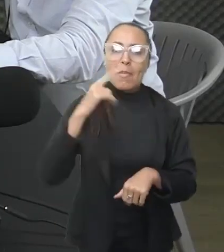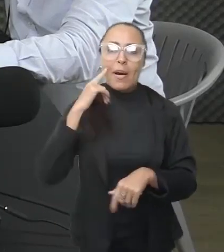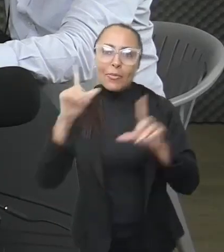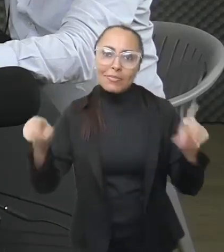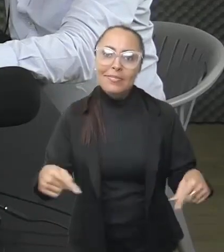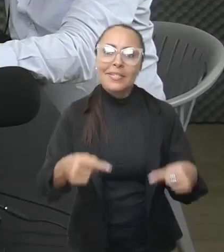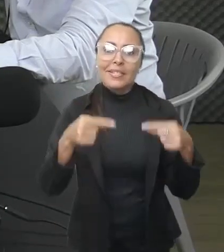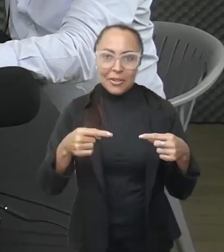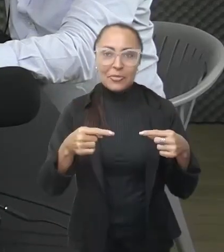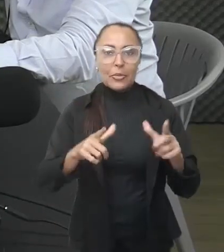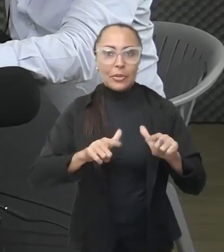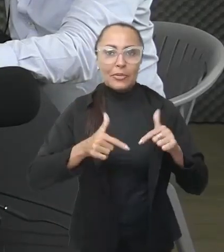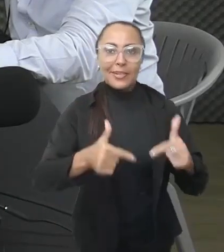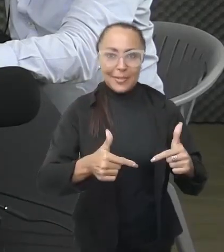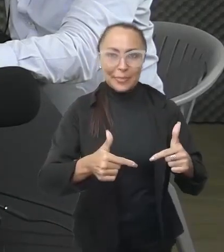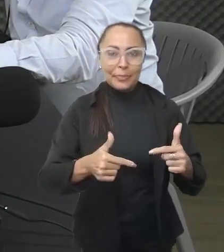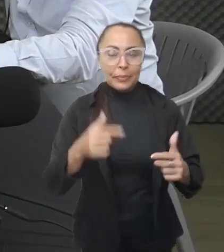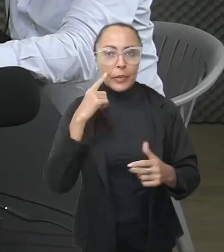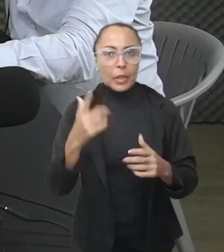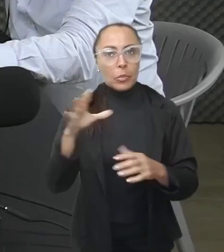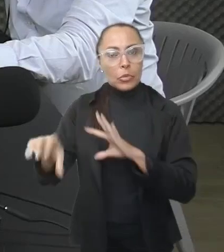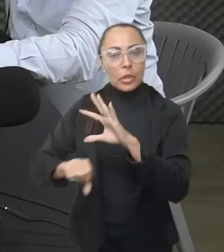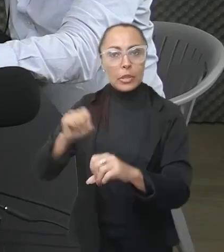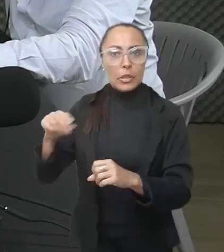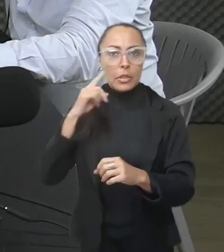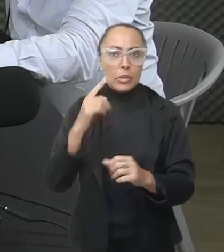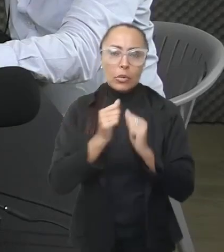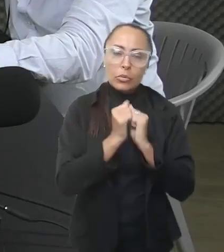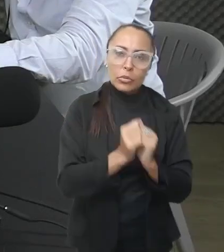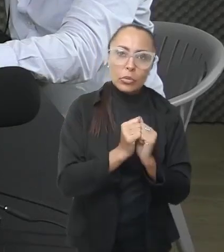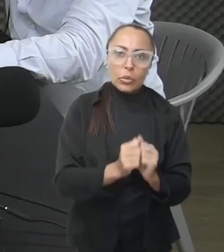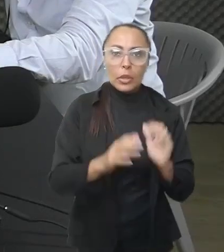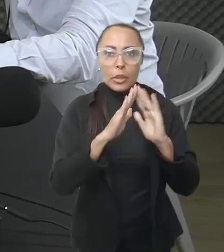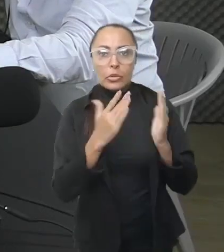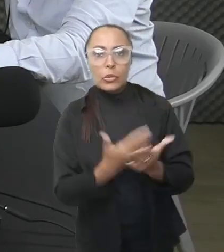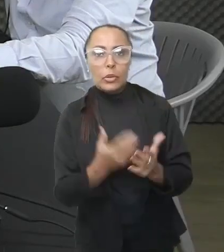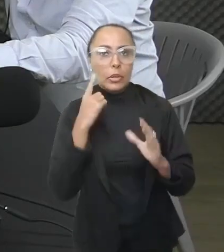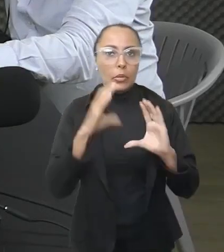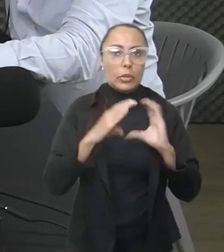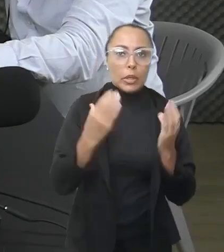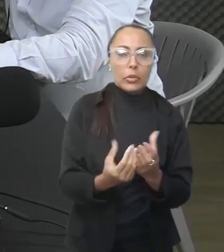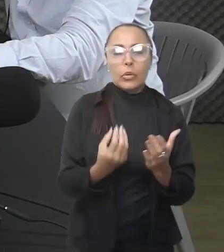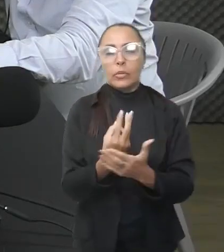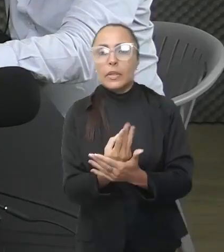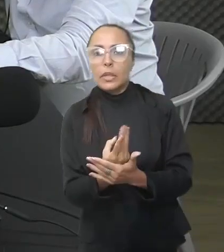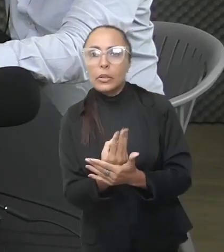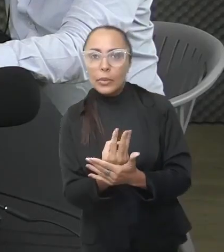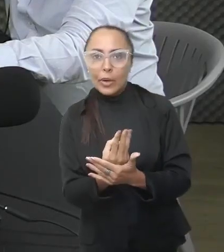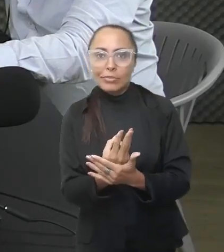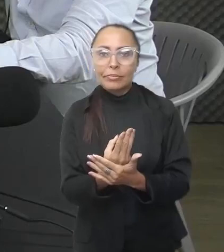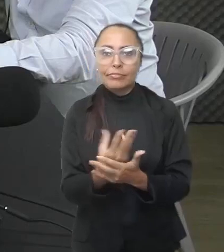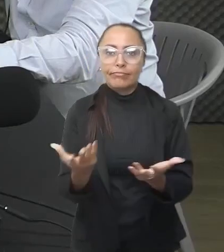ousar enfrentar. E buscar isso ao lado da Escola de Conselhos, da Universidade Federal Rural de